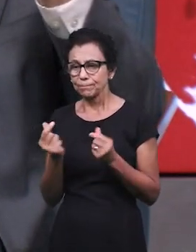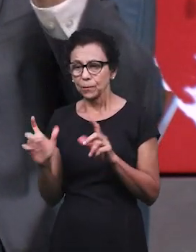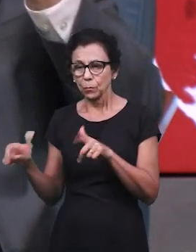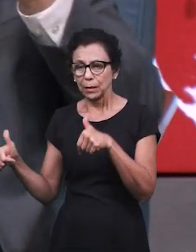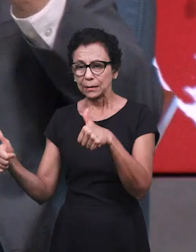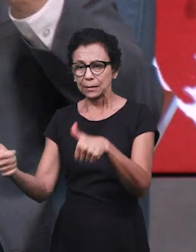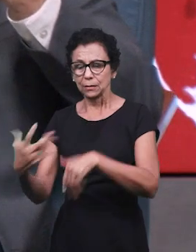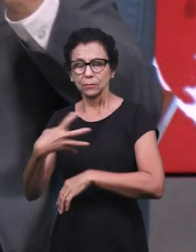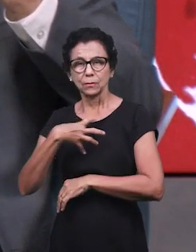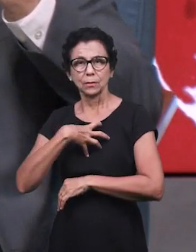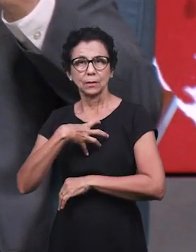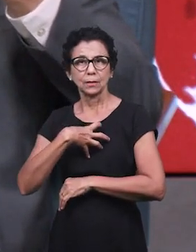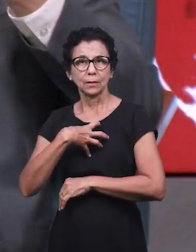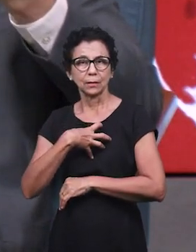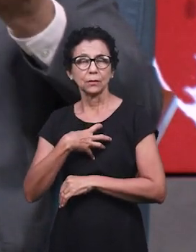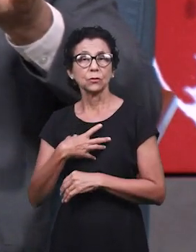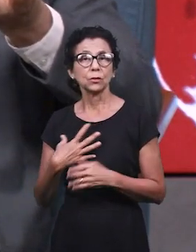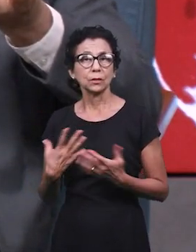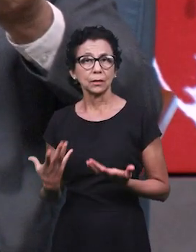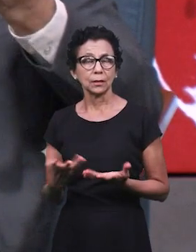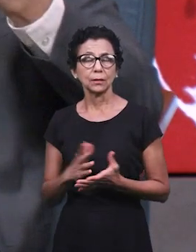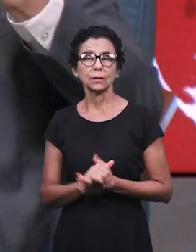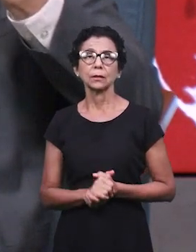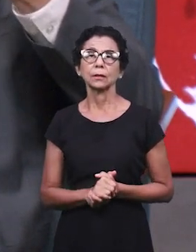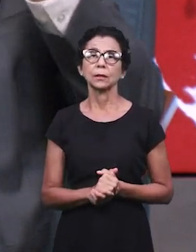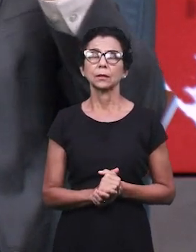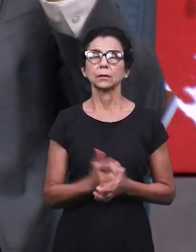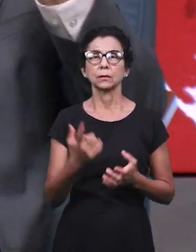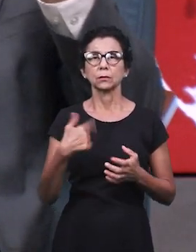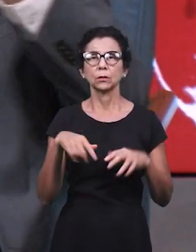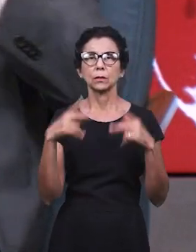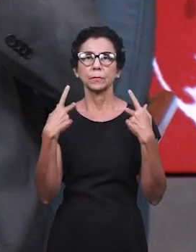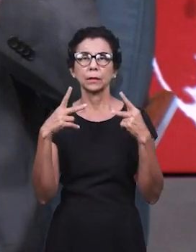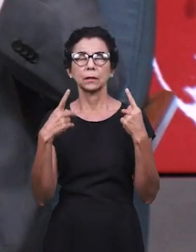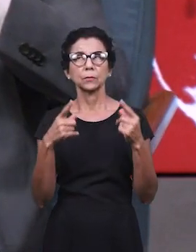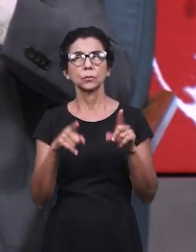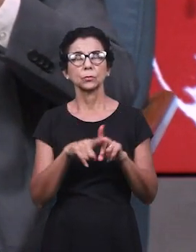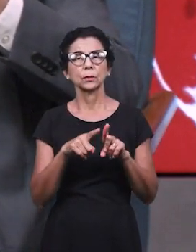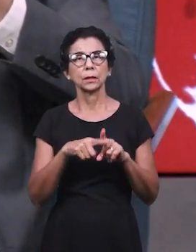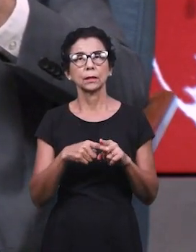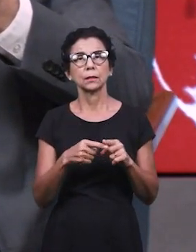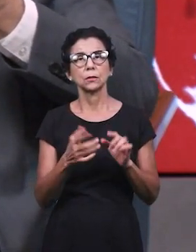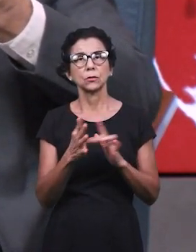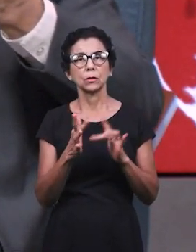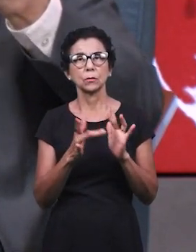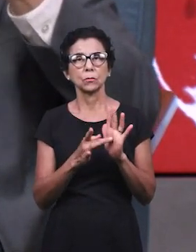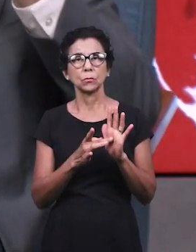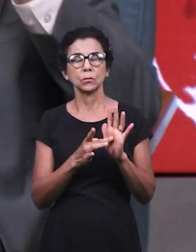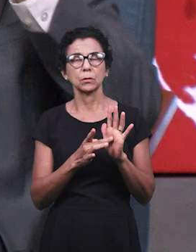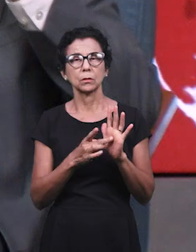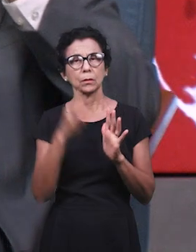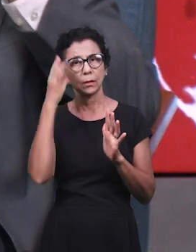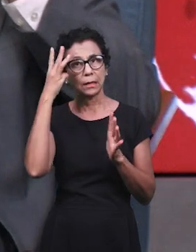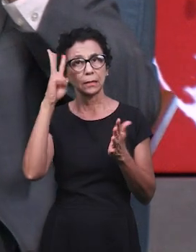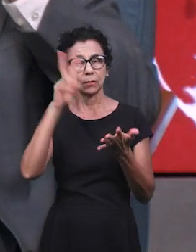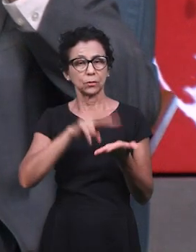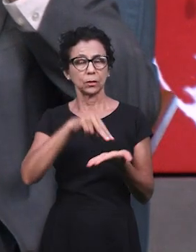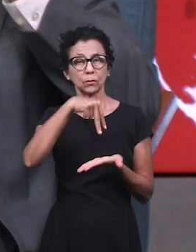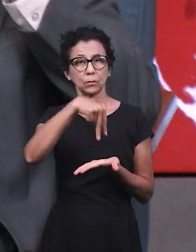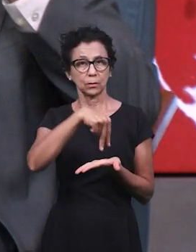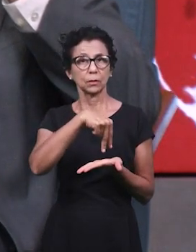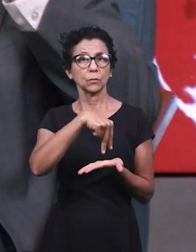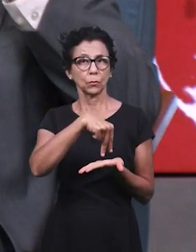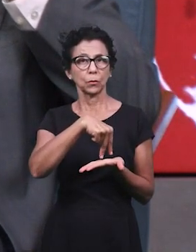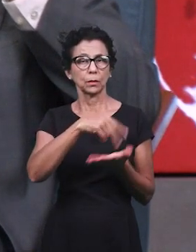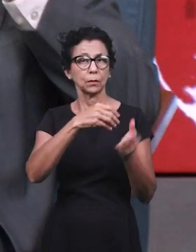nós pregamos hoje como o mistério. O mistério, né, daquilo do terceiro dia, como nós estamos pregando aí no estudo das bodas